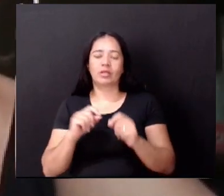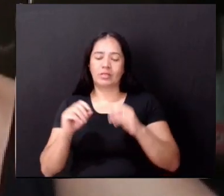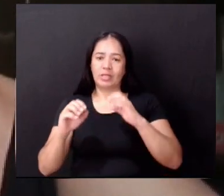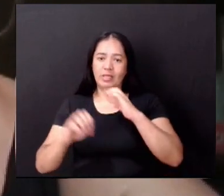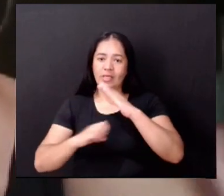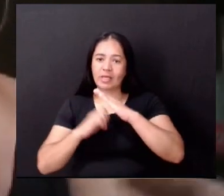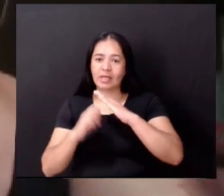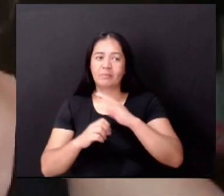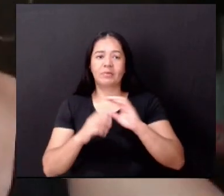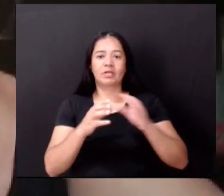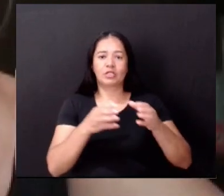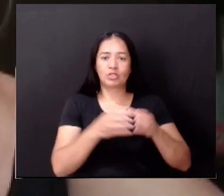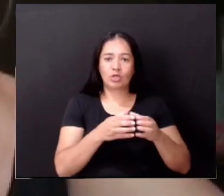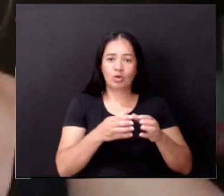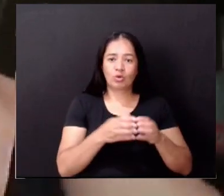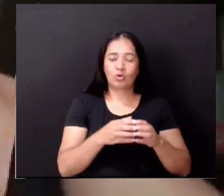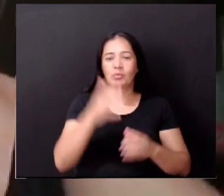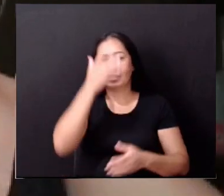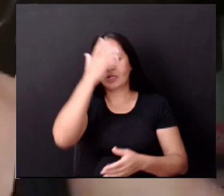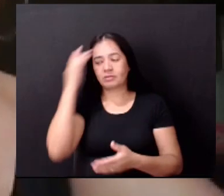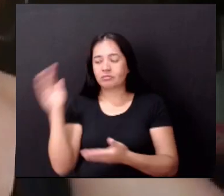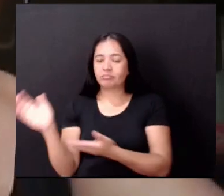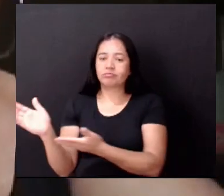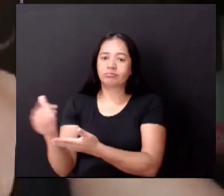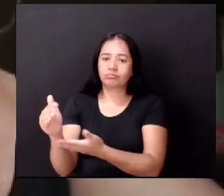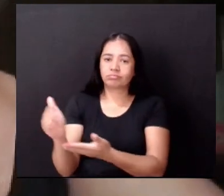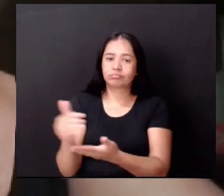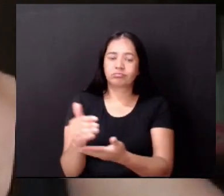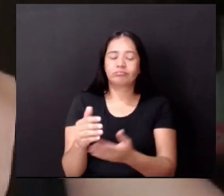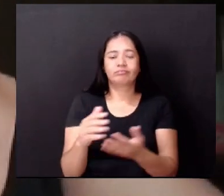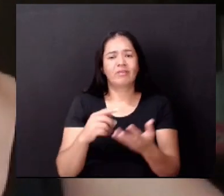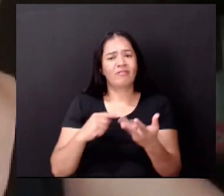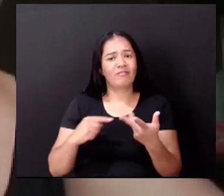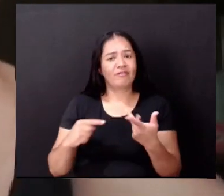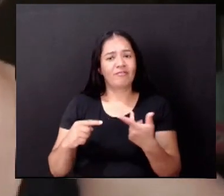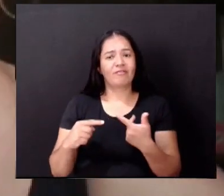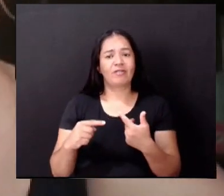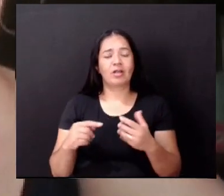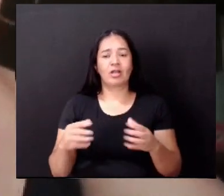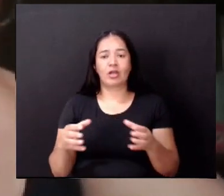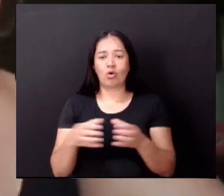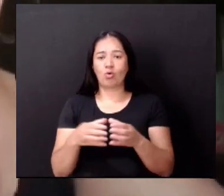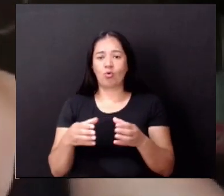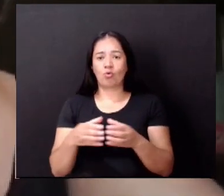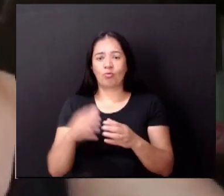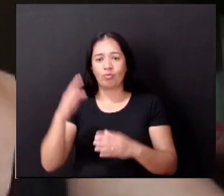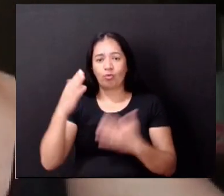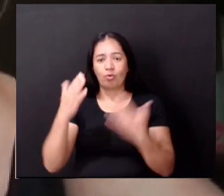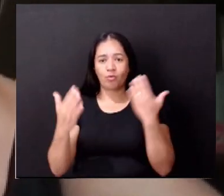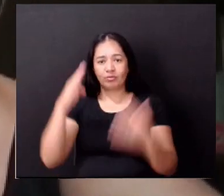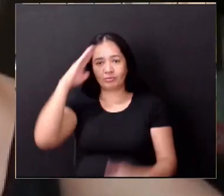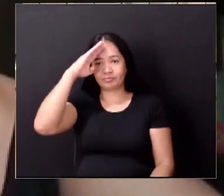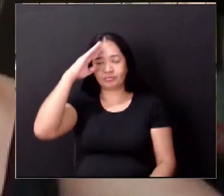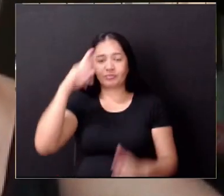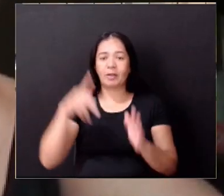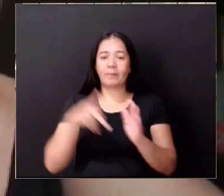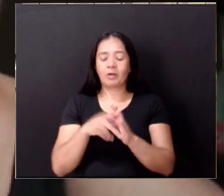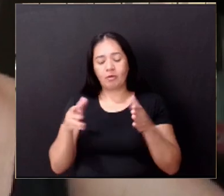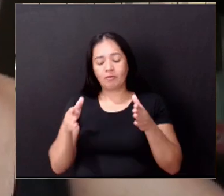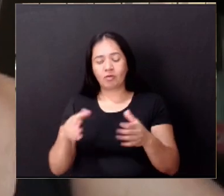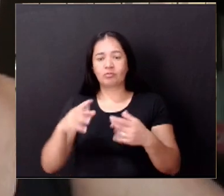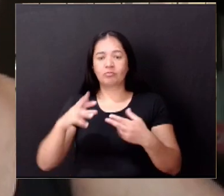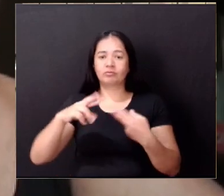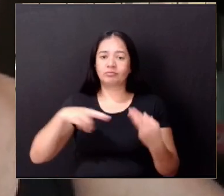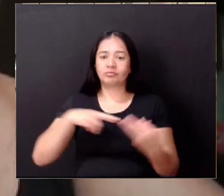são as empresas, as cooperativas, os catadores autônomos, enfim, o grande exército da reciclagem.